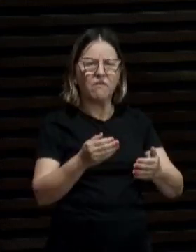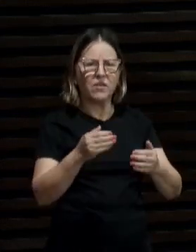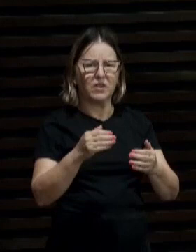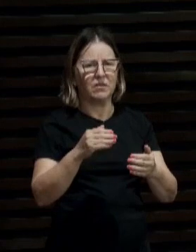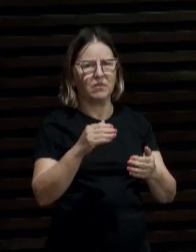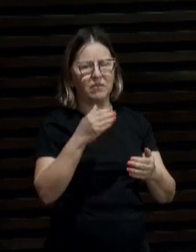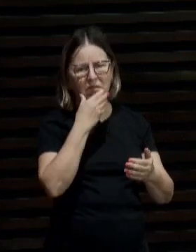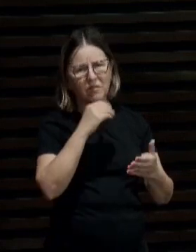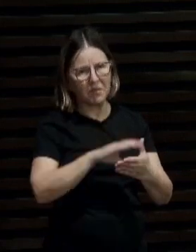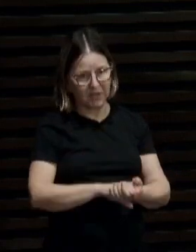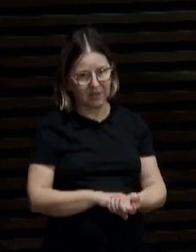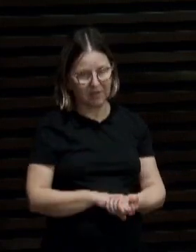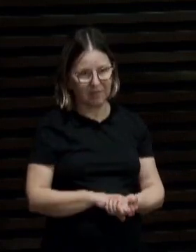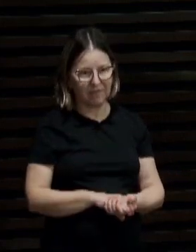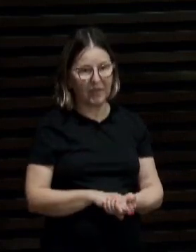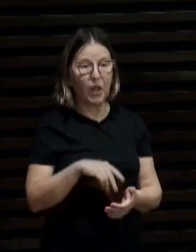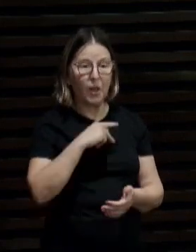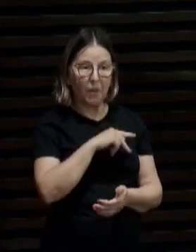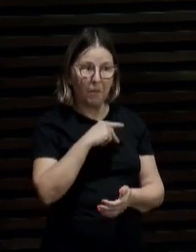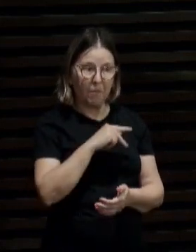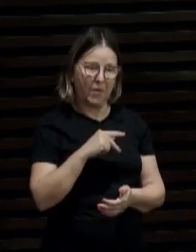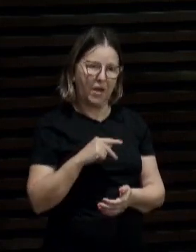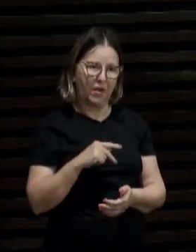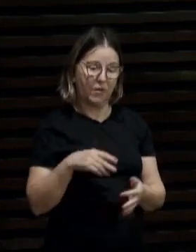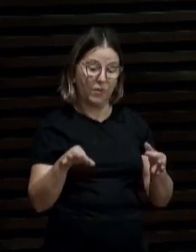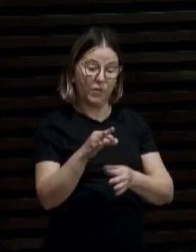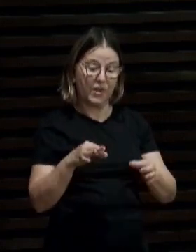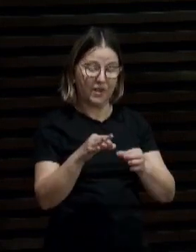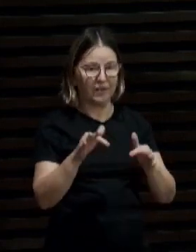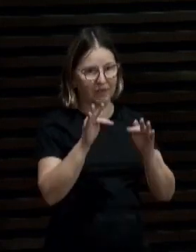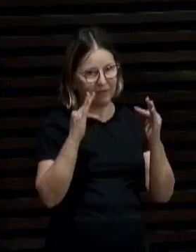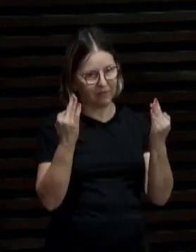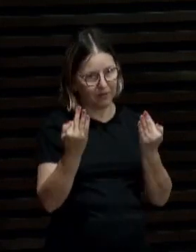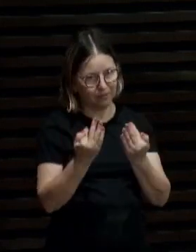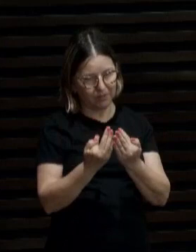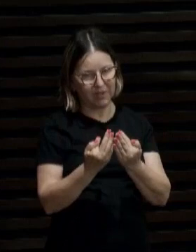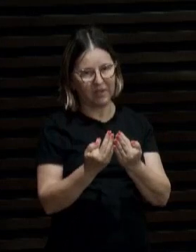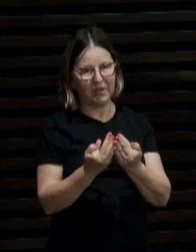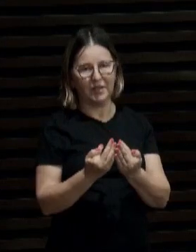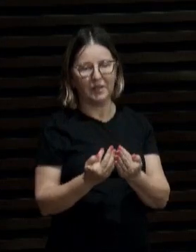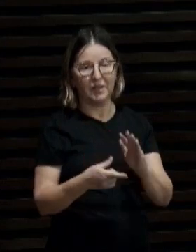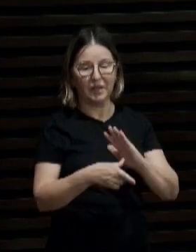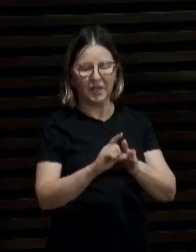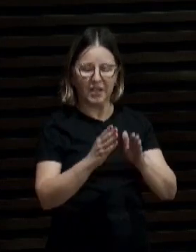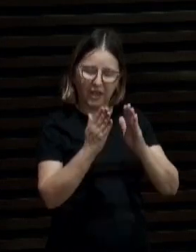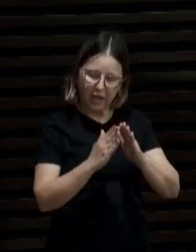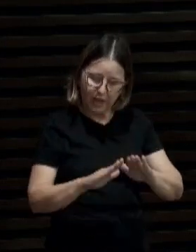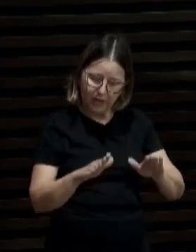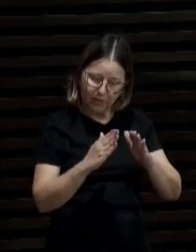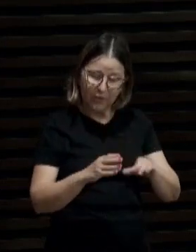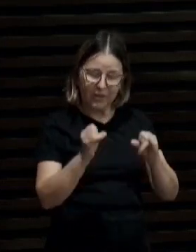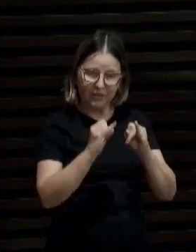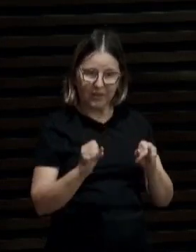estava reorganizando a igreja, reorganizando as famílias em Éfeso, que vinham do culto a Diana e vinham do culto a Baco, e